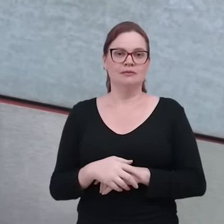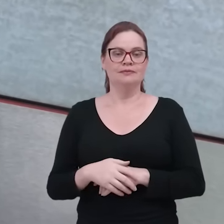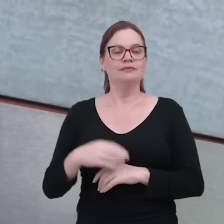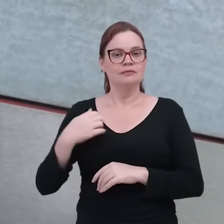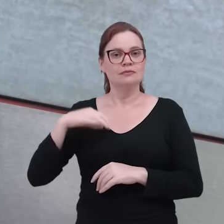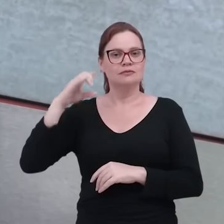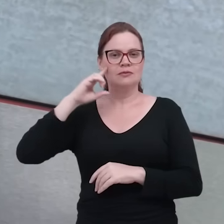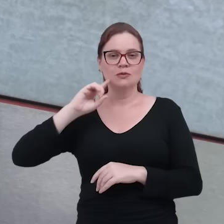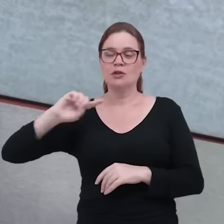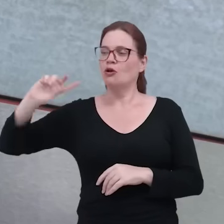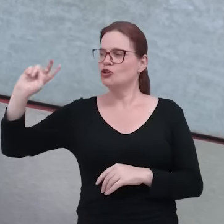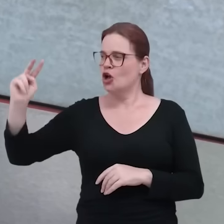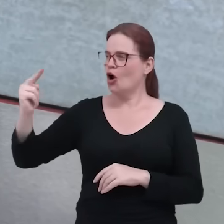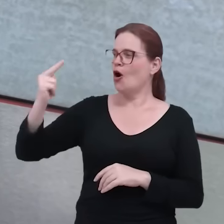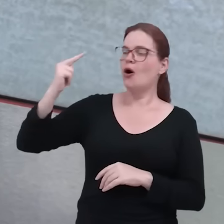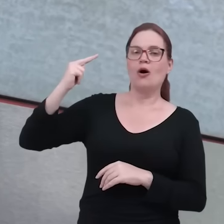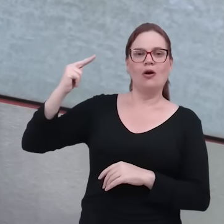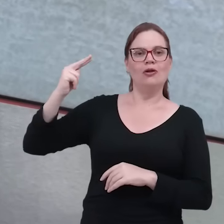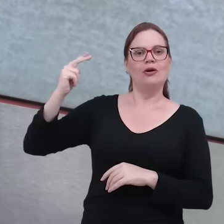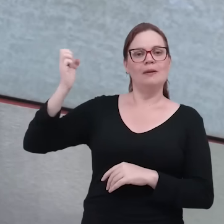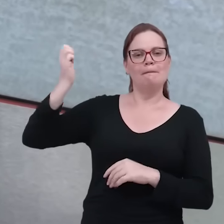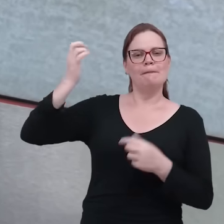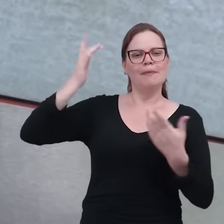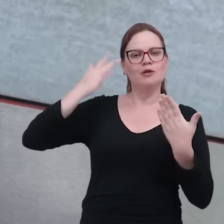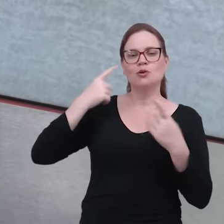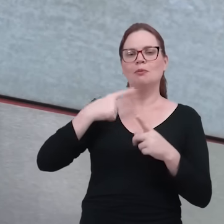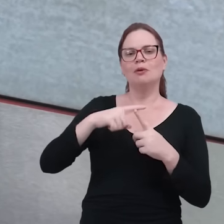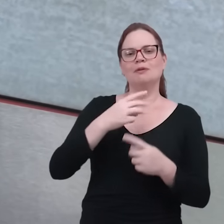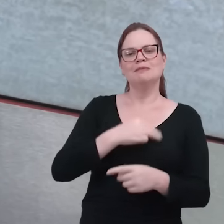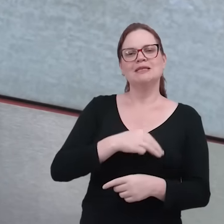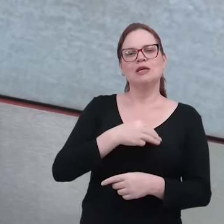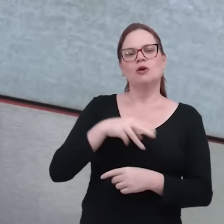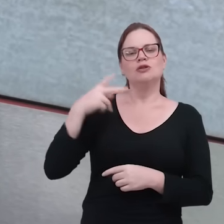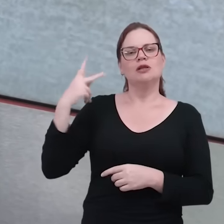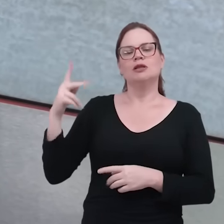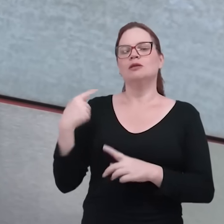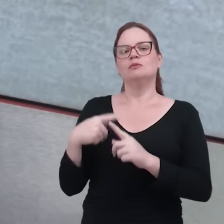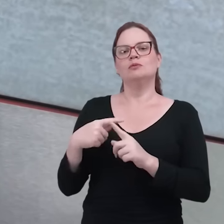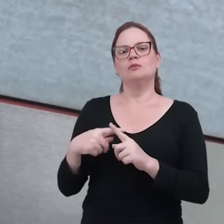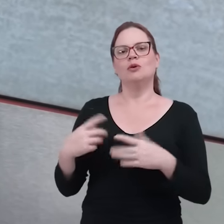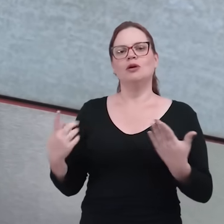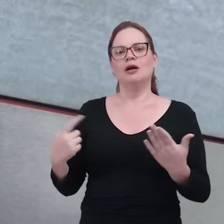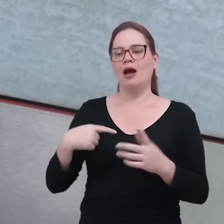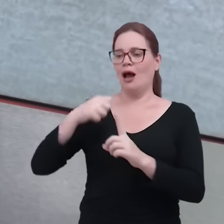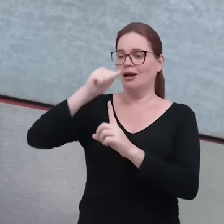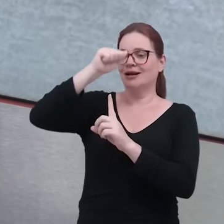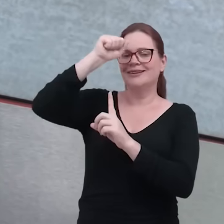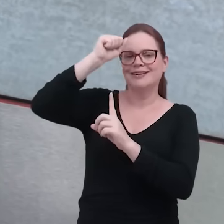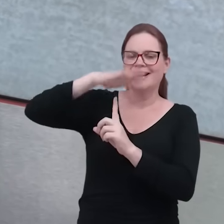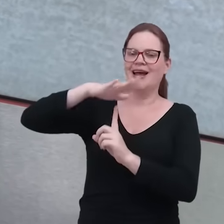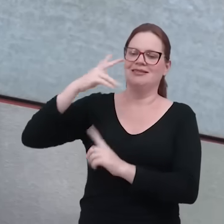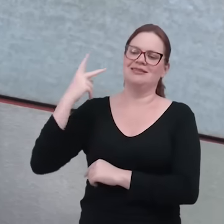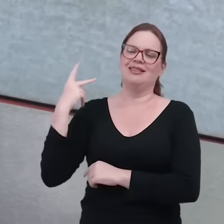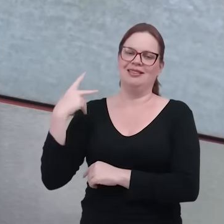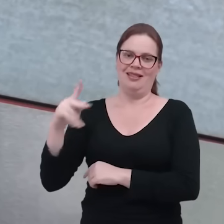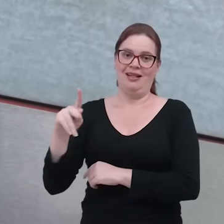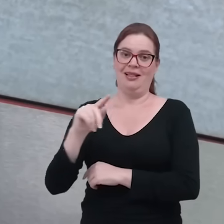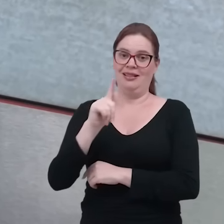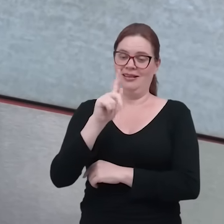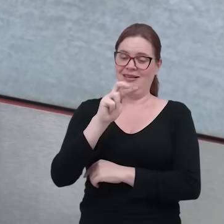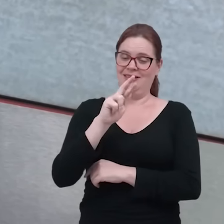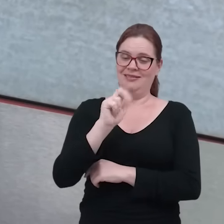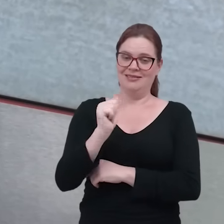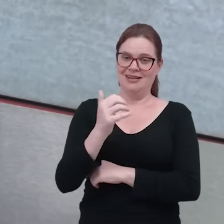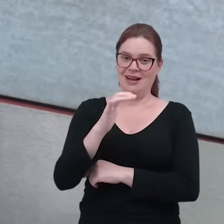de Deus para ter misericórdia de nós foi exatamente essa grande maravilha, a graça de Deus. Quando